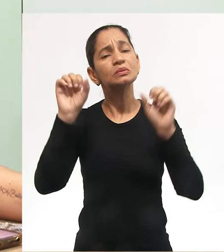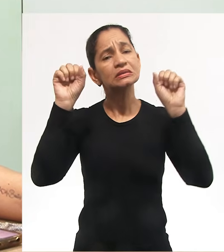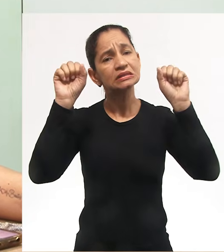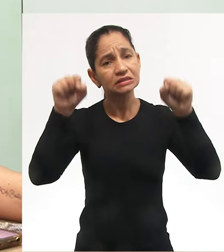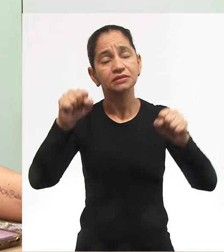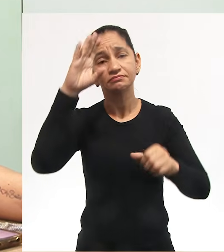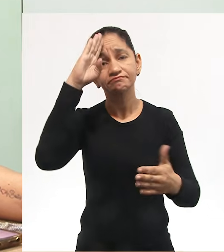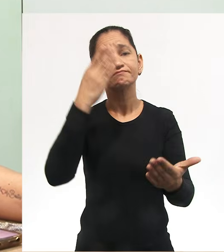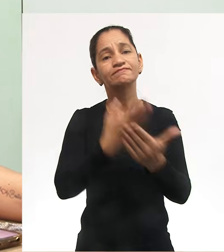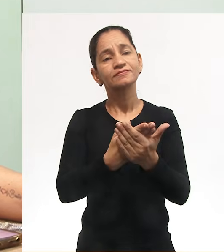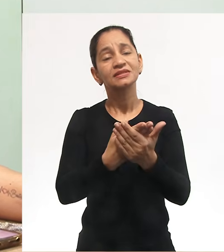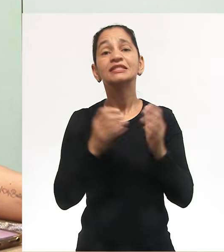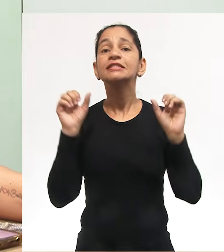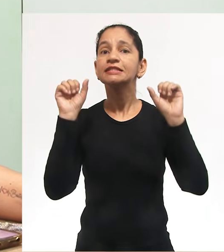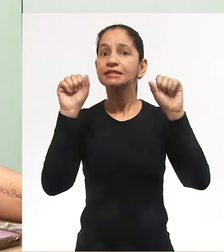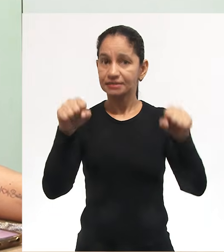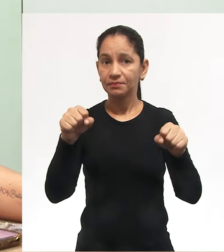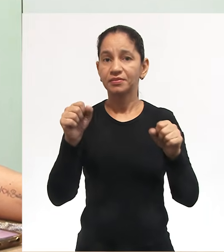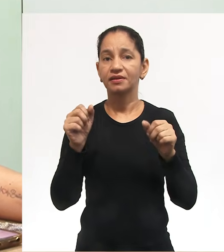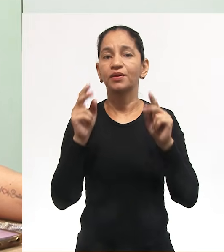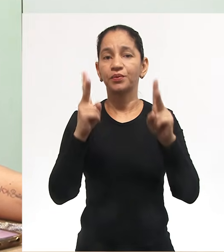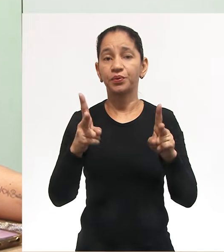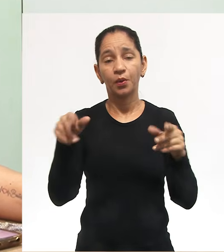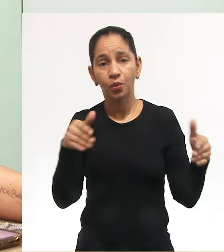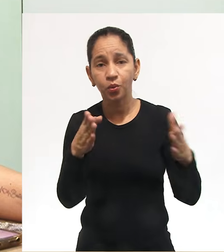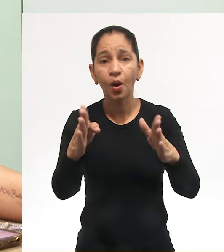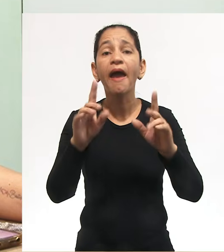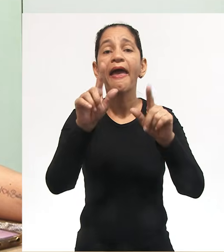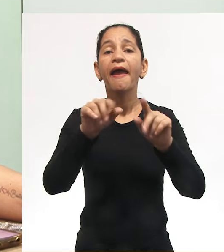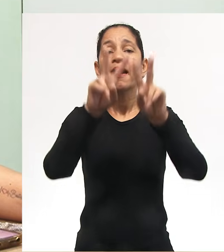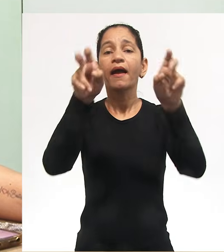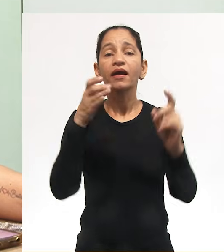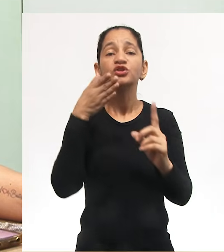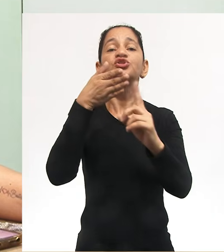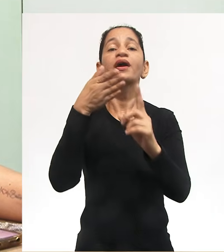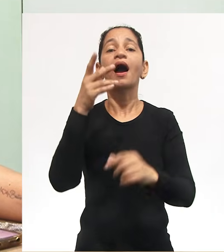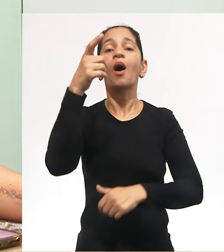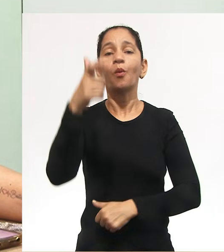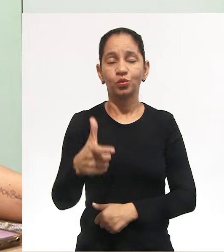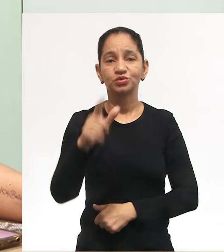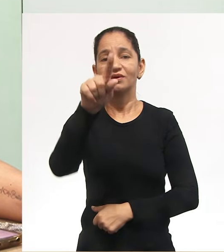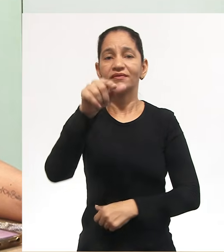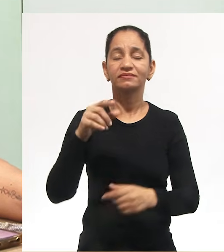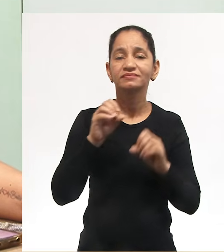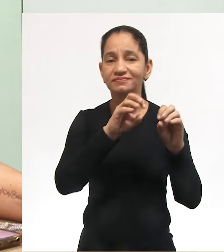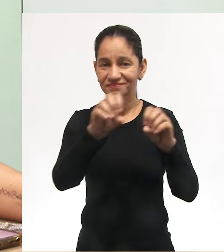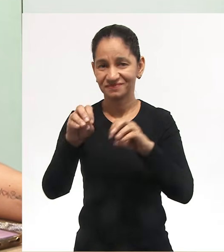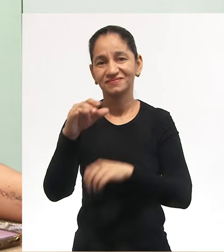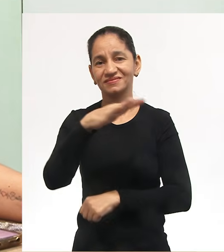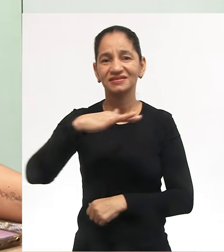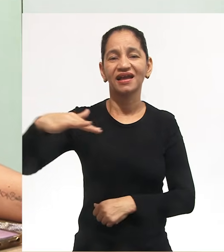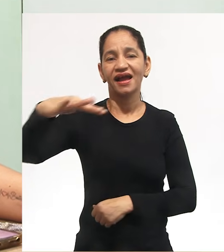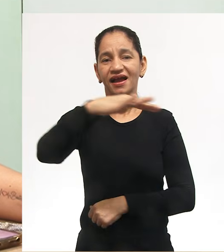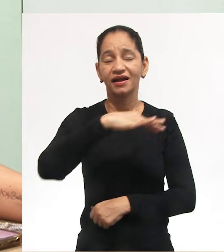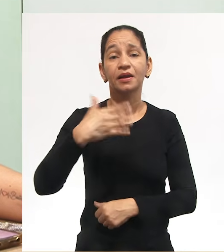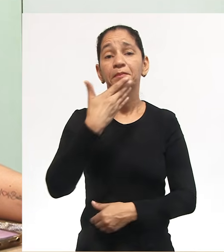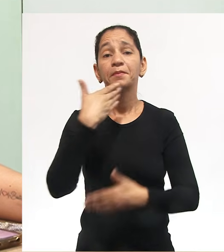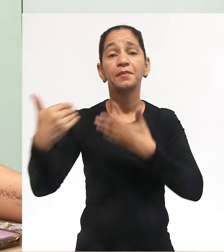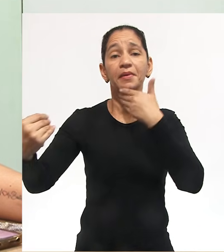a educação, né? E acreditar que a educação é o caminho para a gente fazer a diferença, para a gente fazer